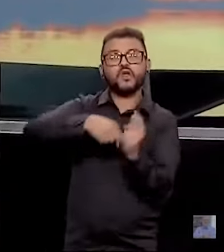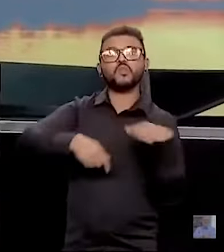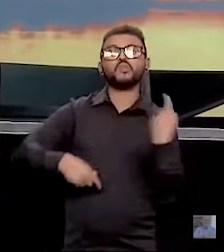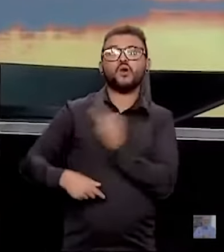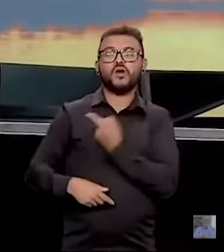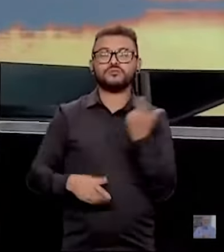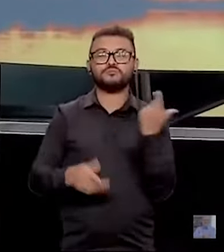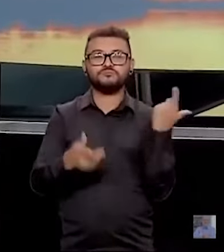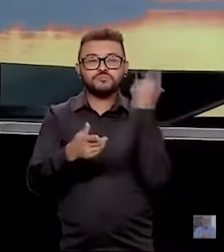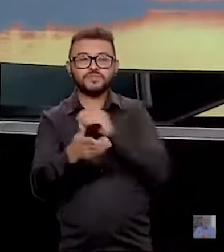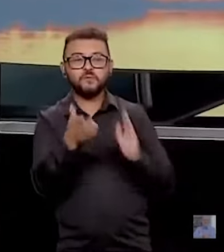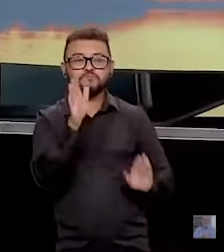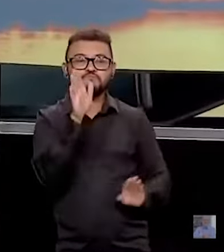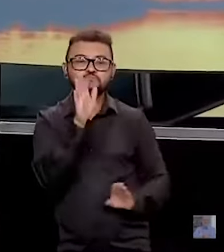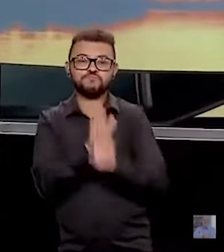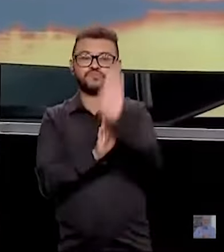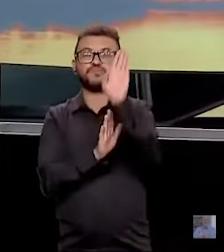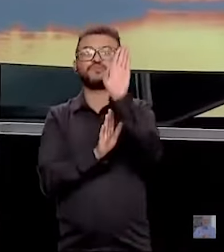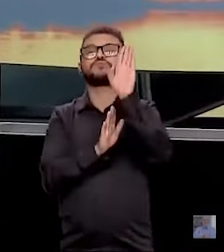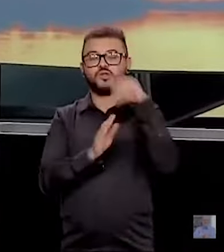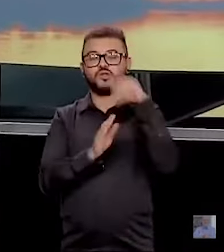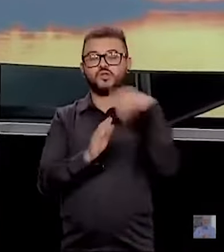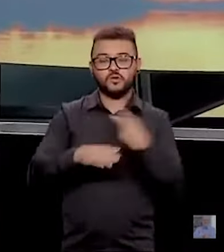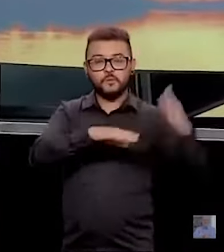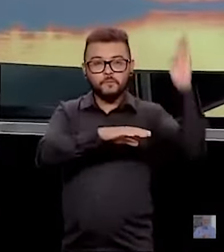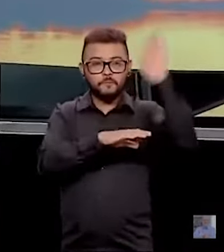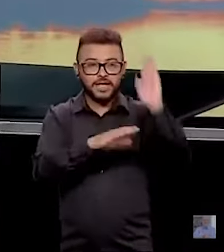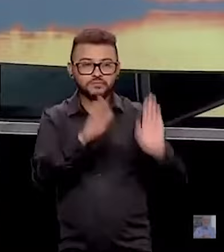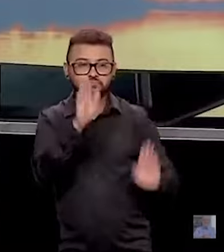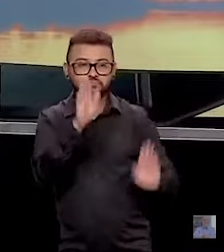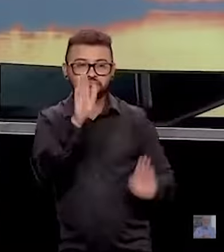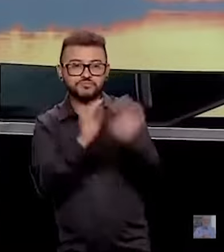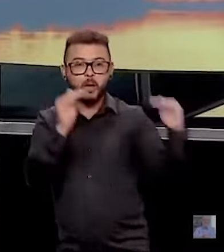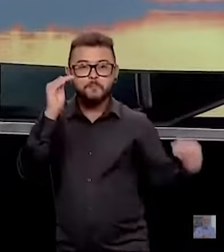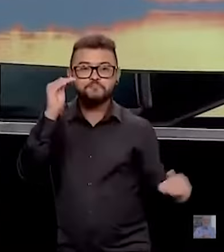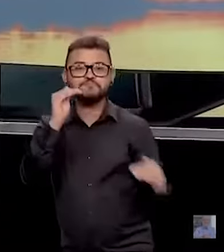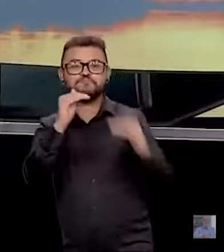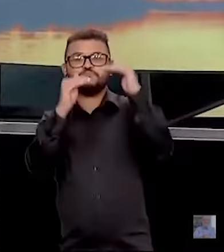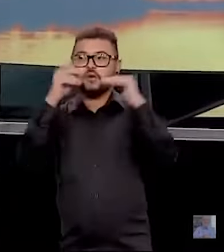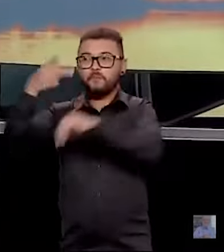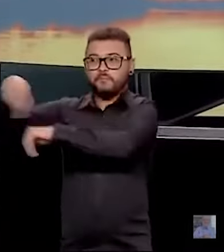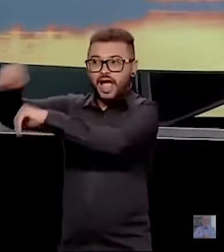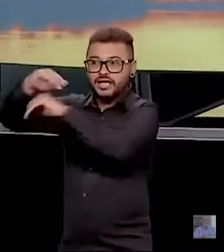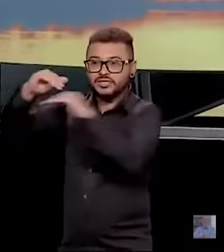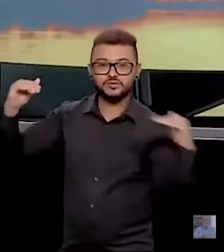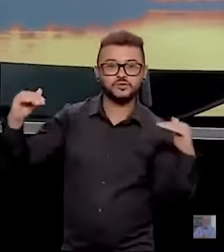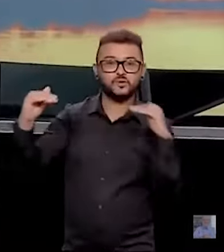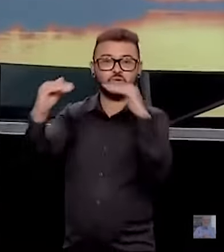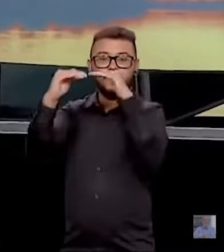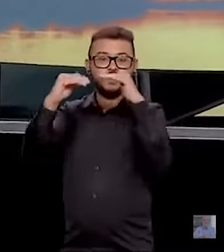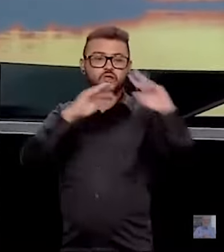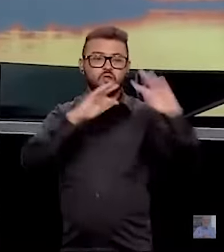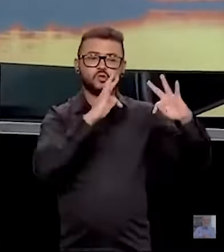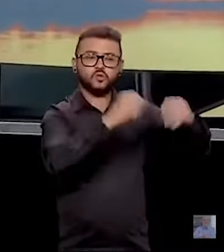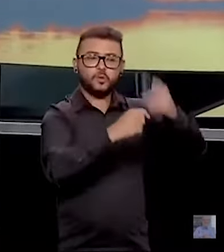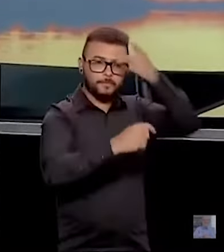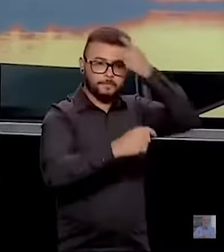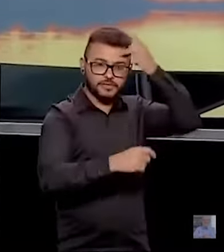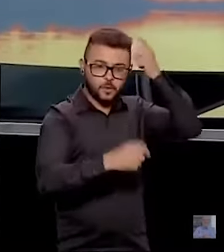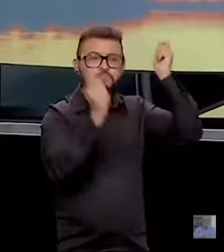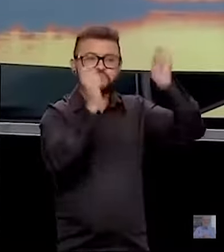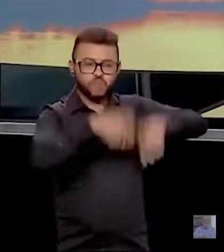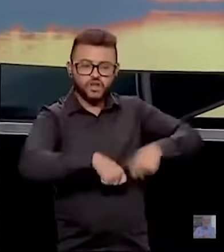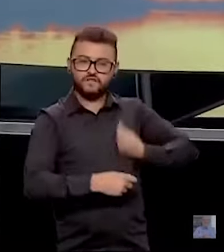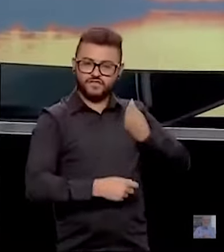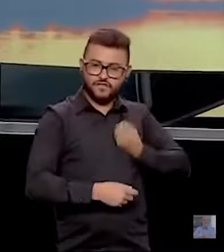significa que a gente está transformando o Brasil num país de classe média, onde todas as